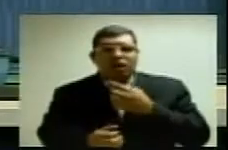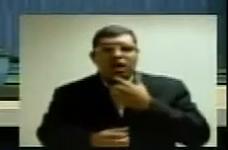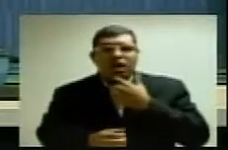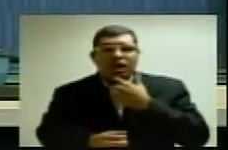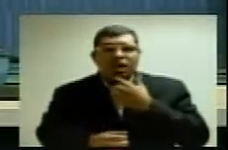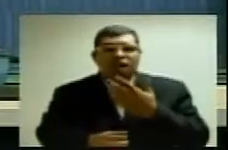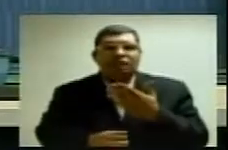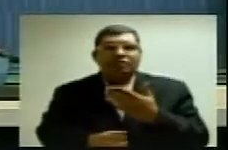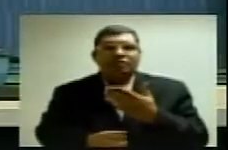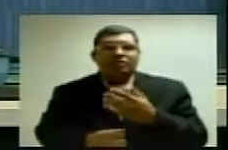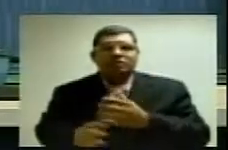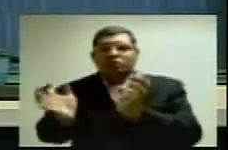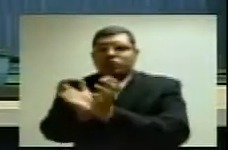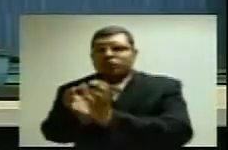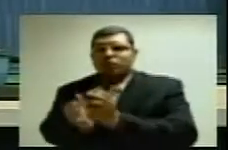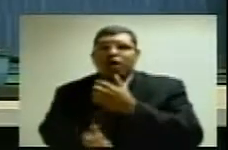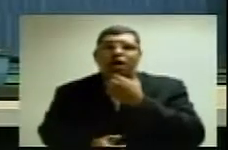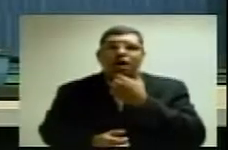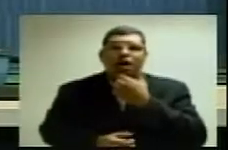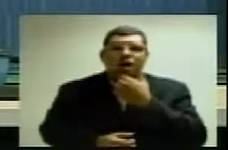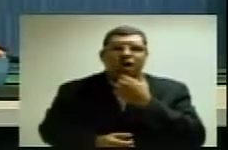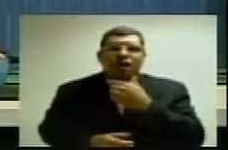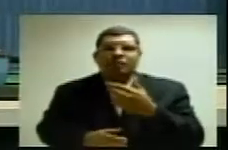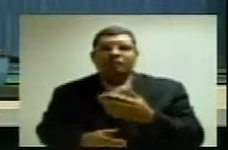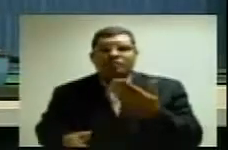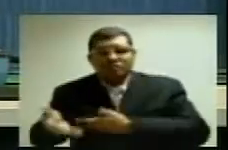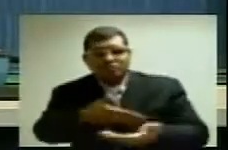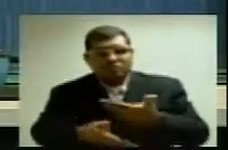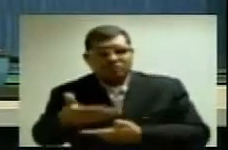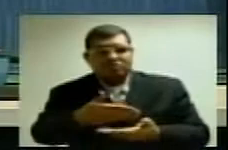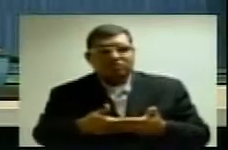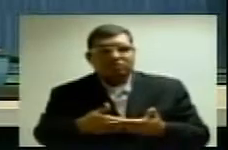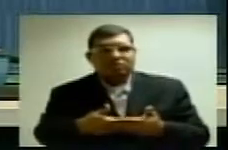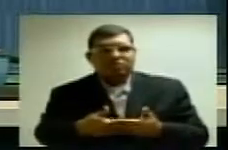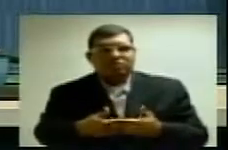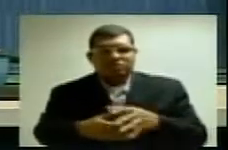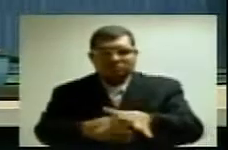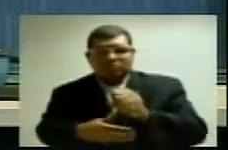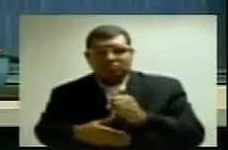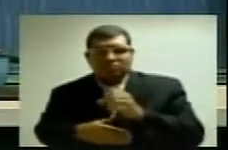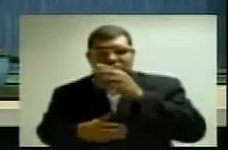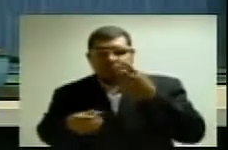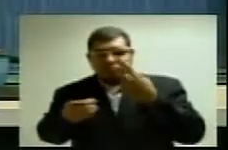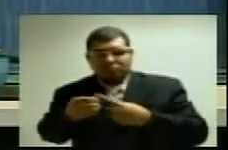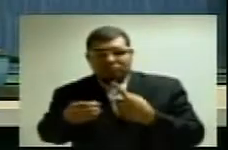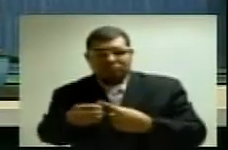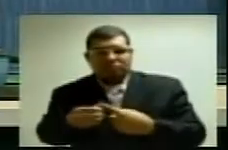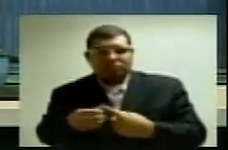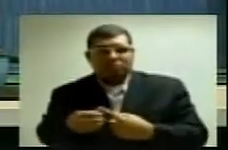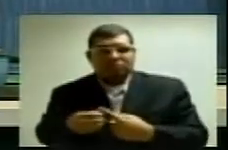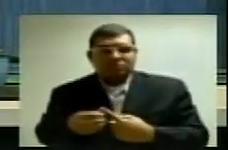criminosa, é uma corja de bandidos, articulados para saquear dinheiro do município,